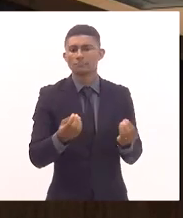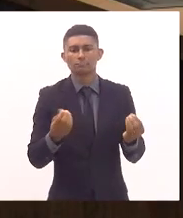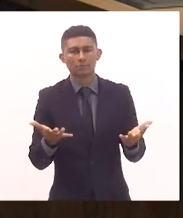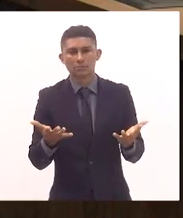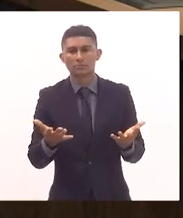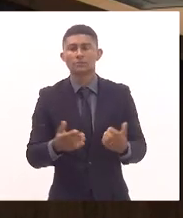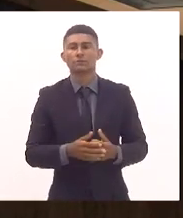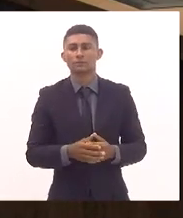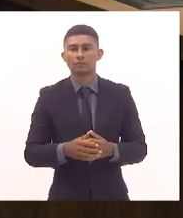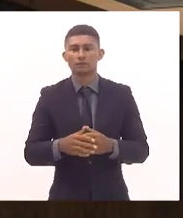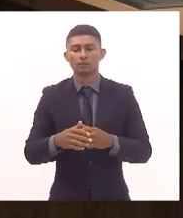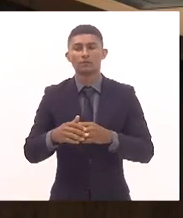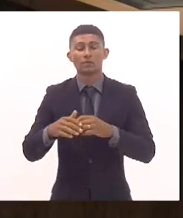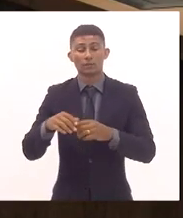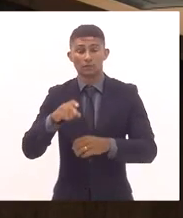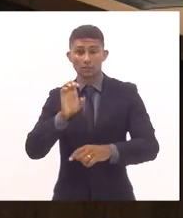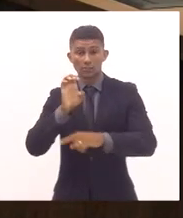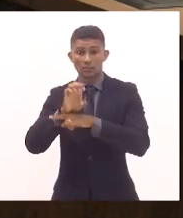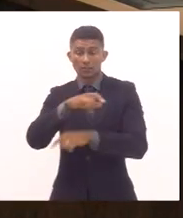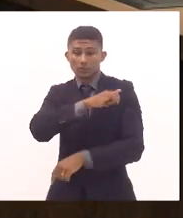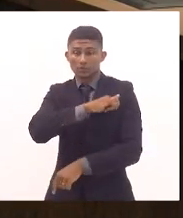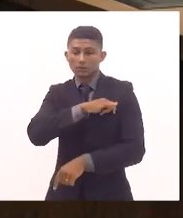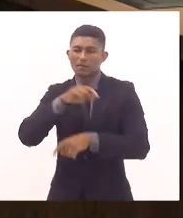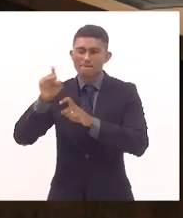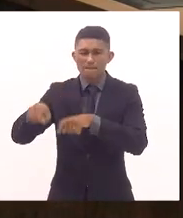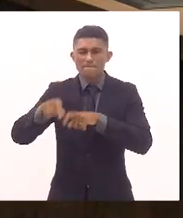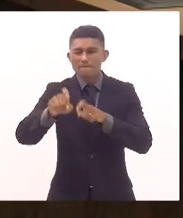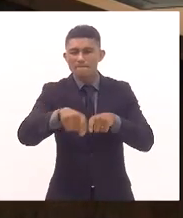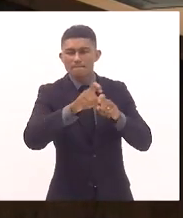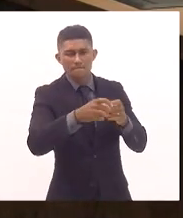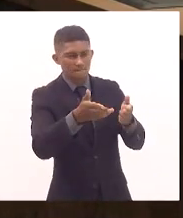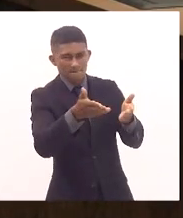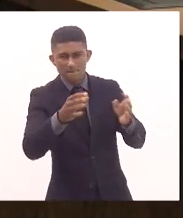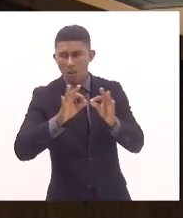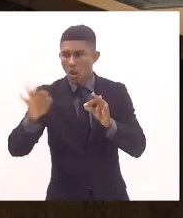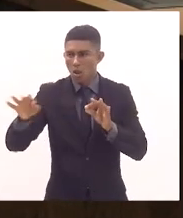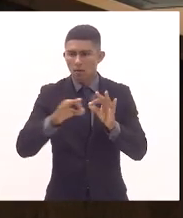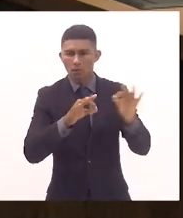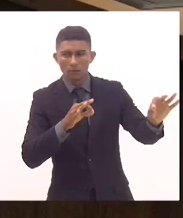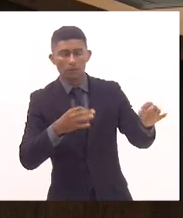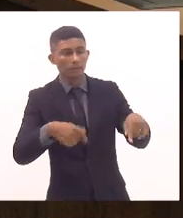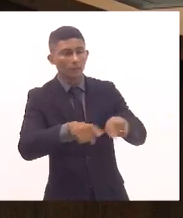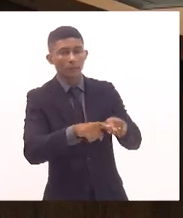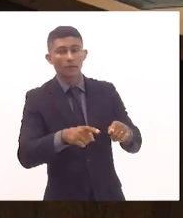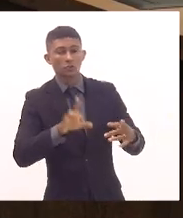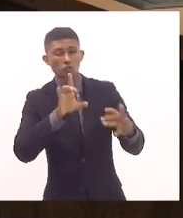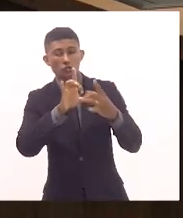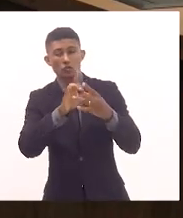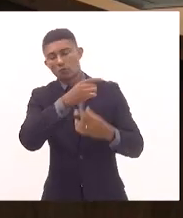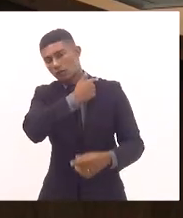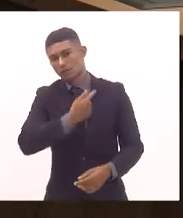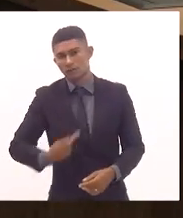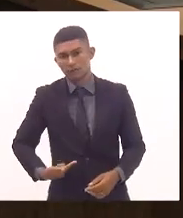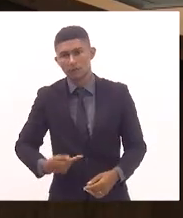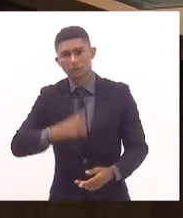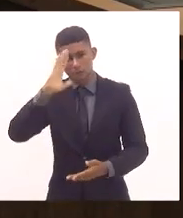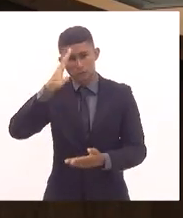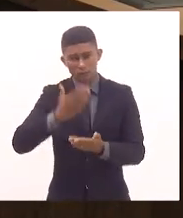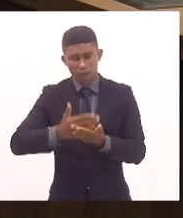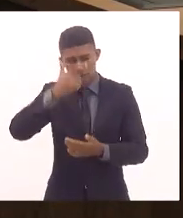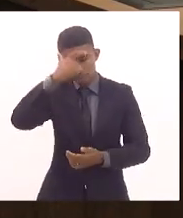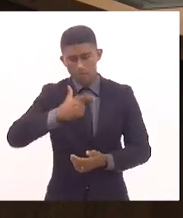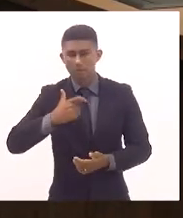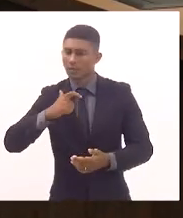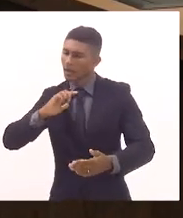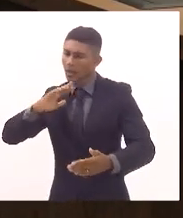o interior de todo o nosso Estado, em parceria com o nosso governador Cláudio Castro. Confie em mim, vou até